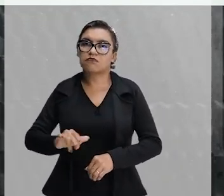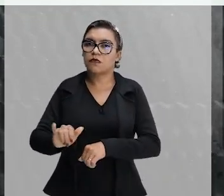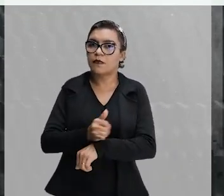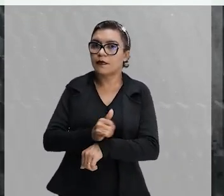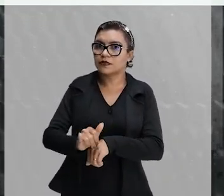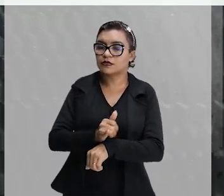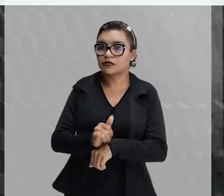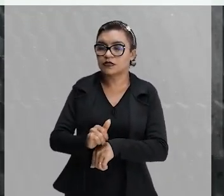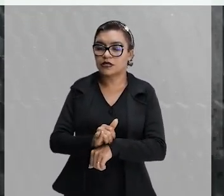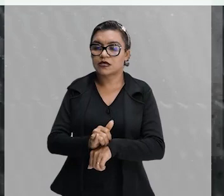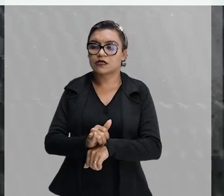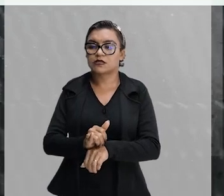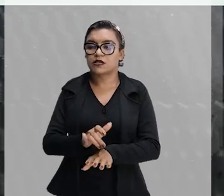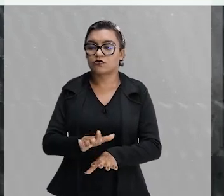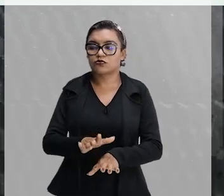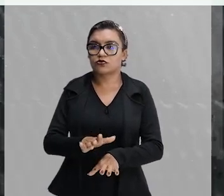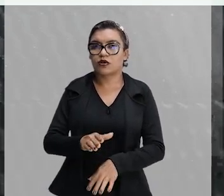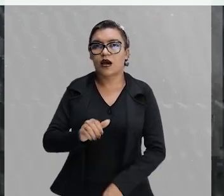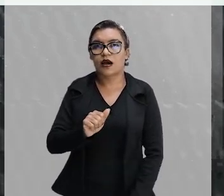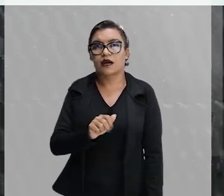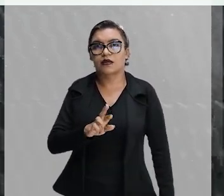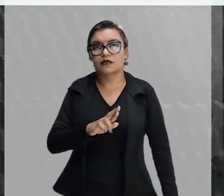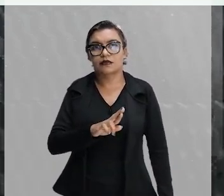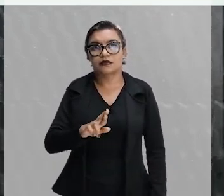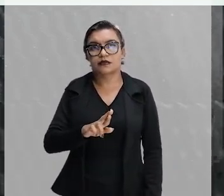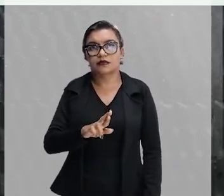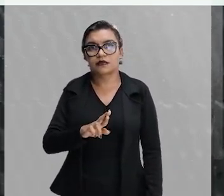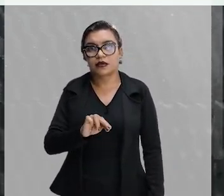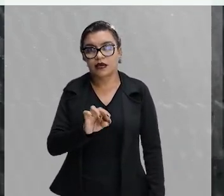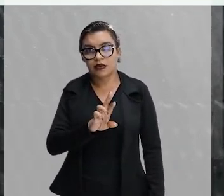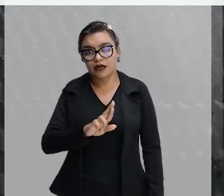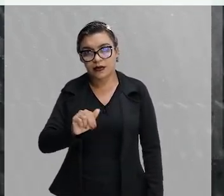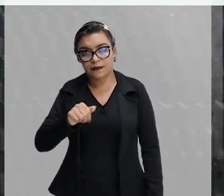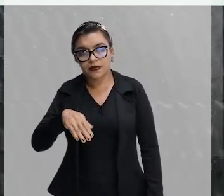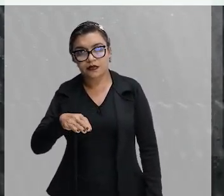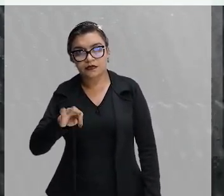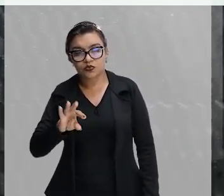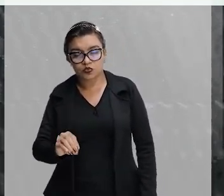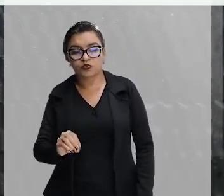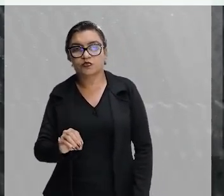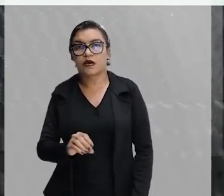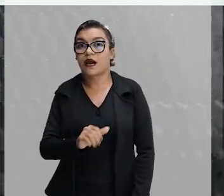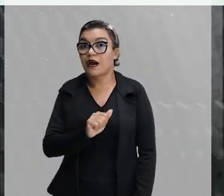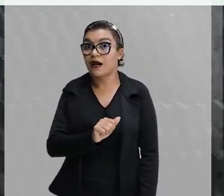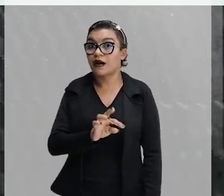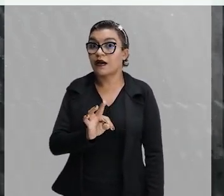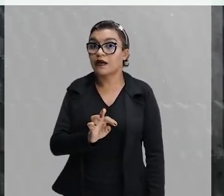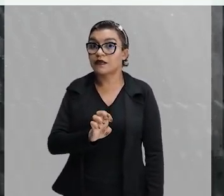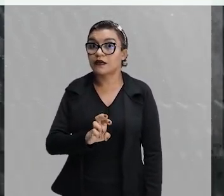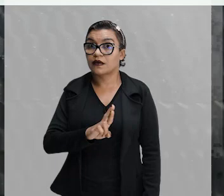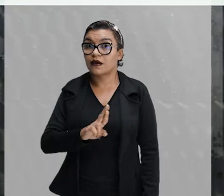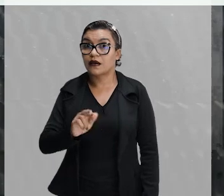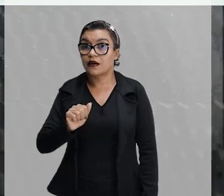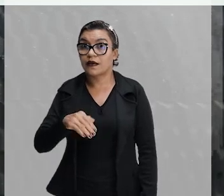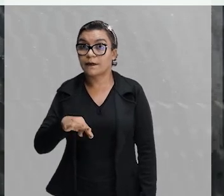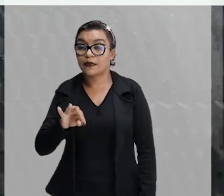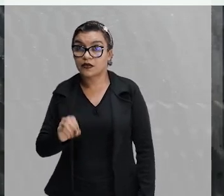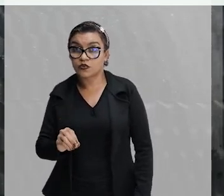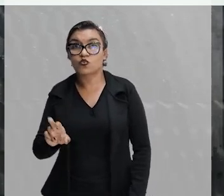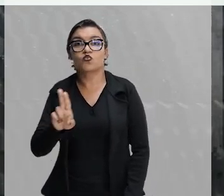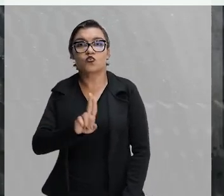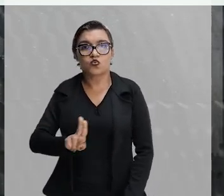aterramento, nós teremos o processo de eletrização desse corpo, tá ok? Então, os 3 é